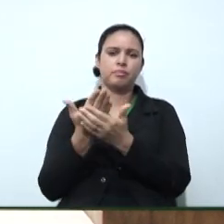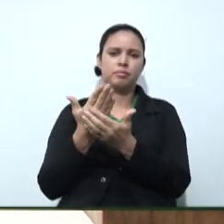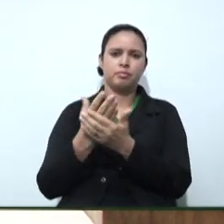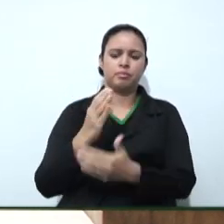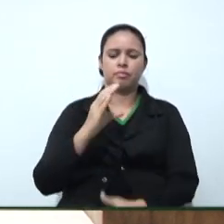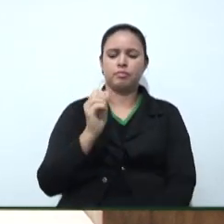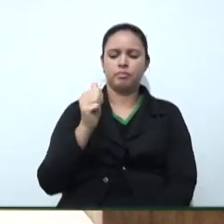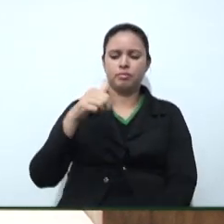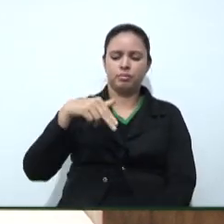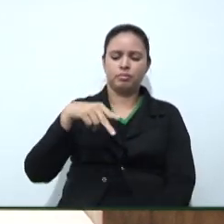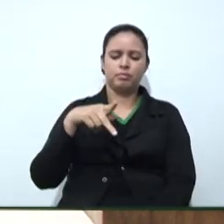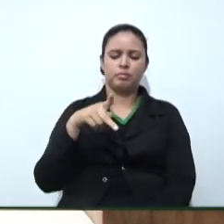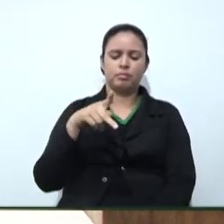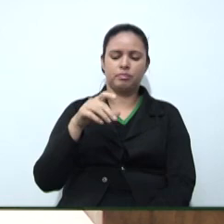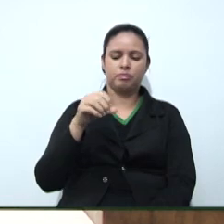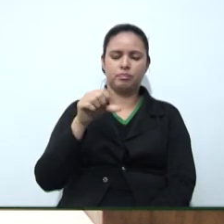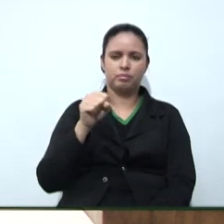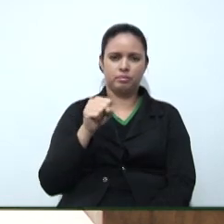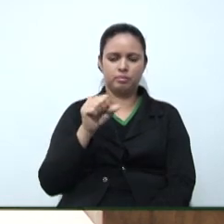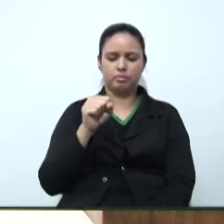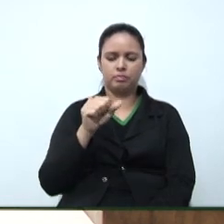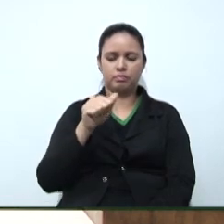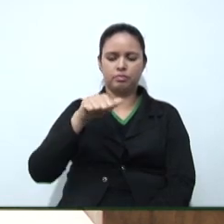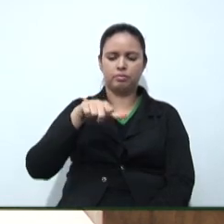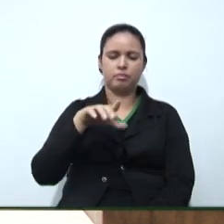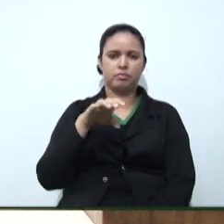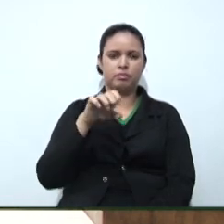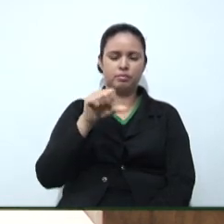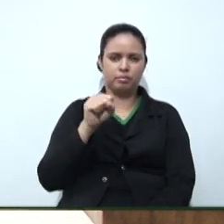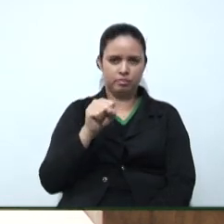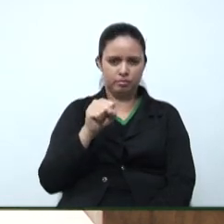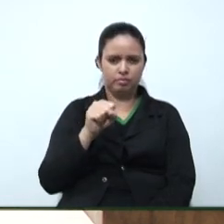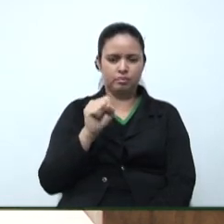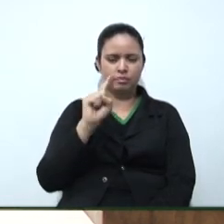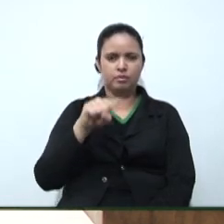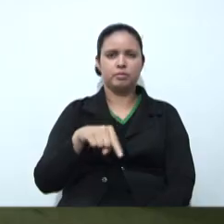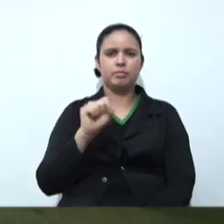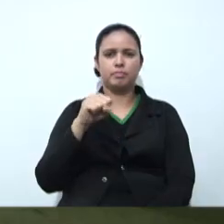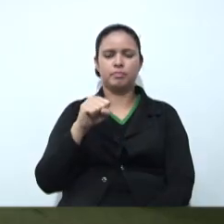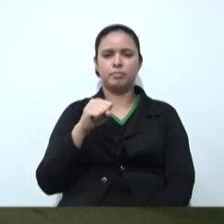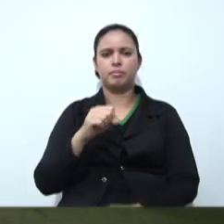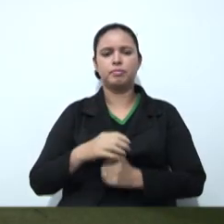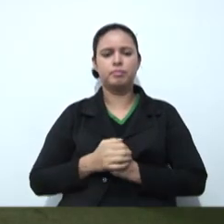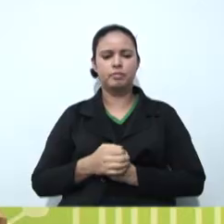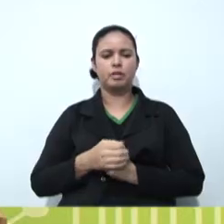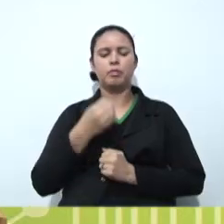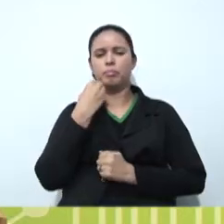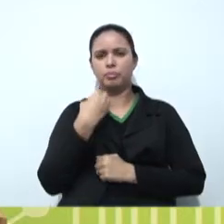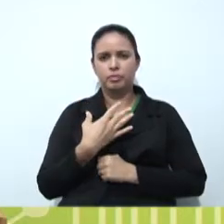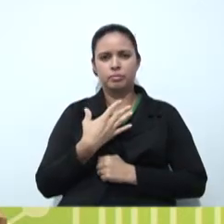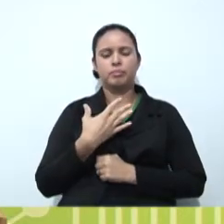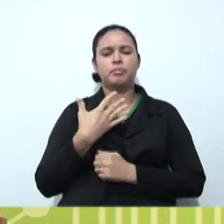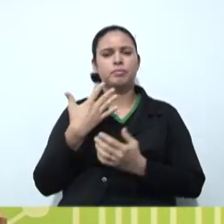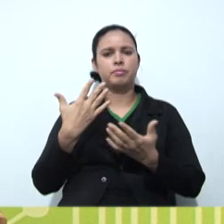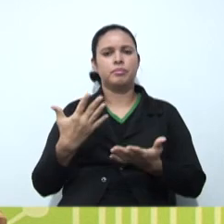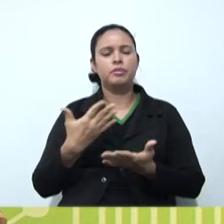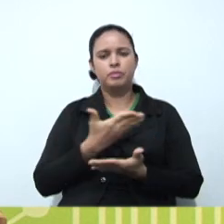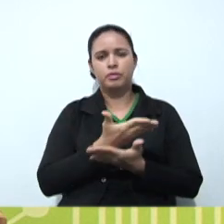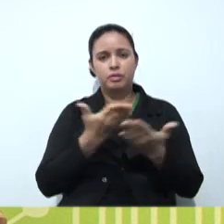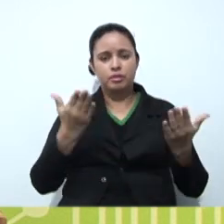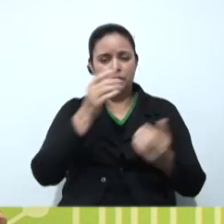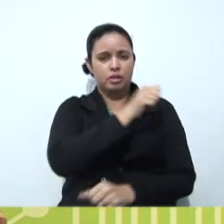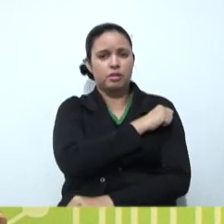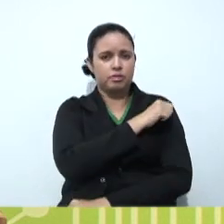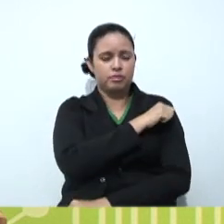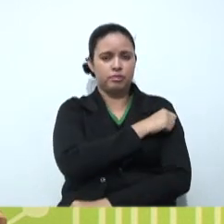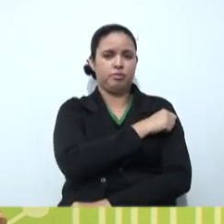Miguel. São Miguel não, São Francisco do Guaporé. É isso, professor, muito bom aos alunos aí de São Francisco